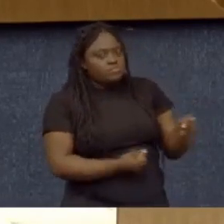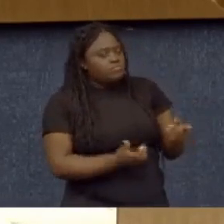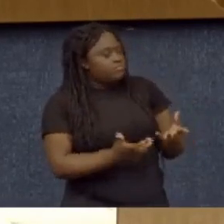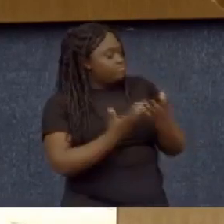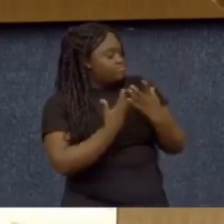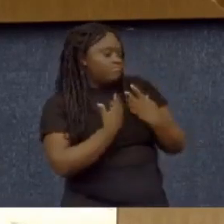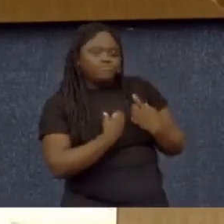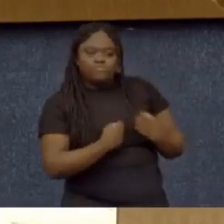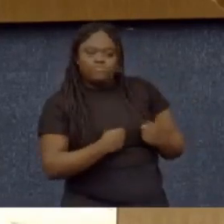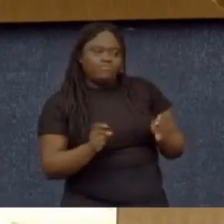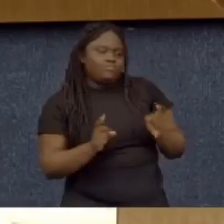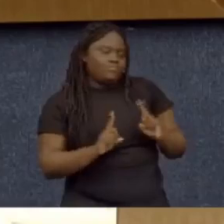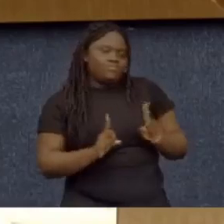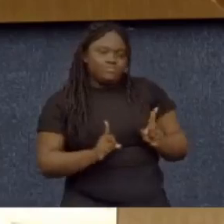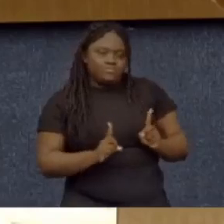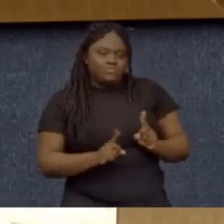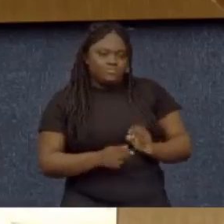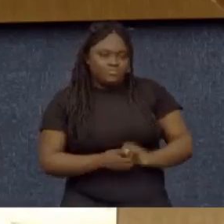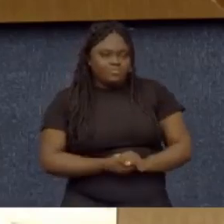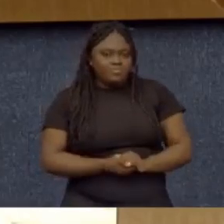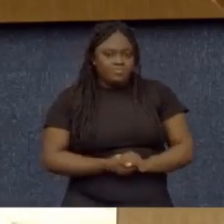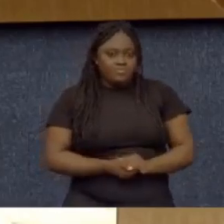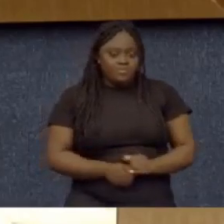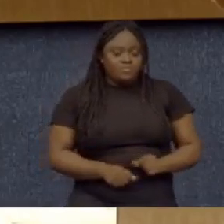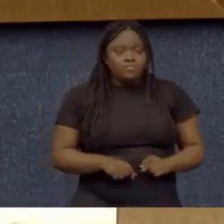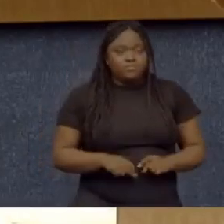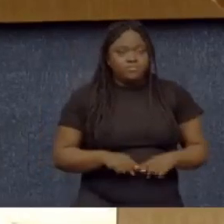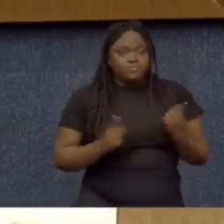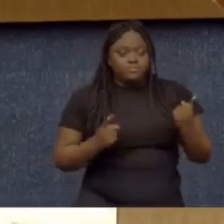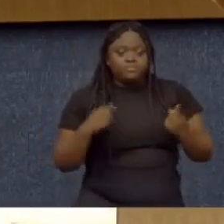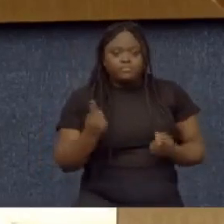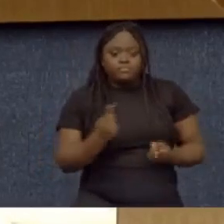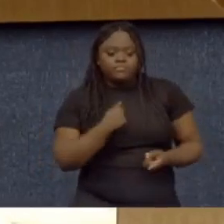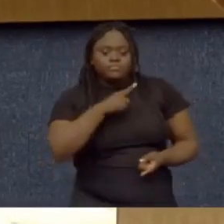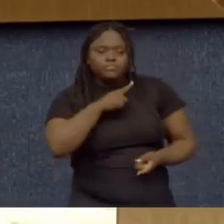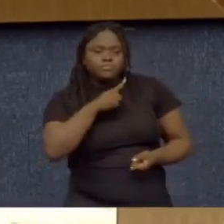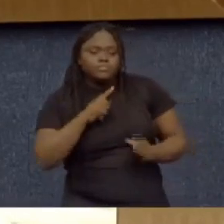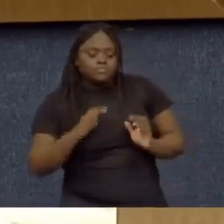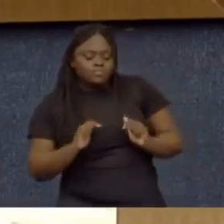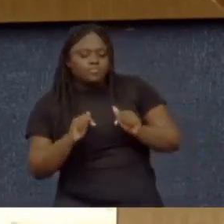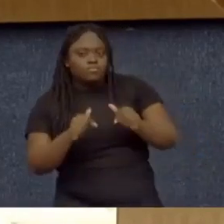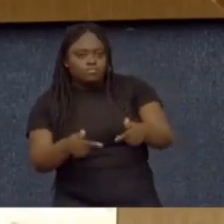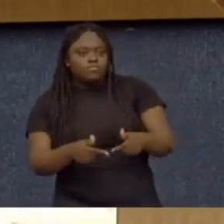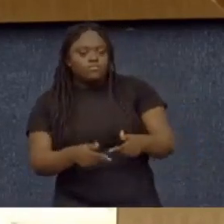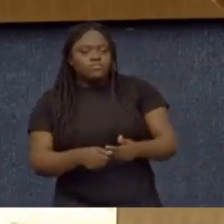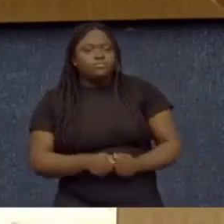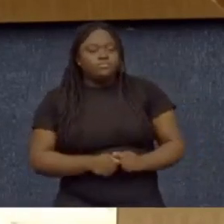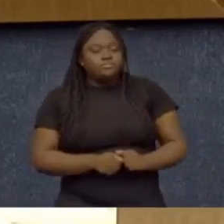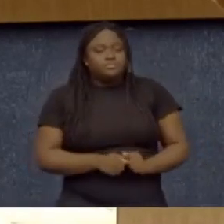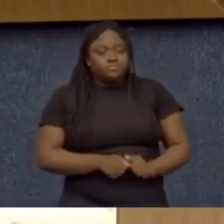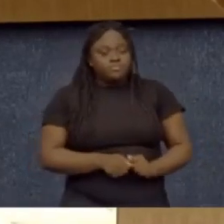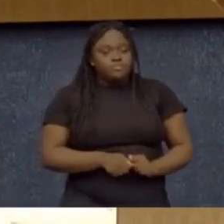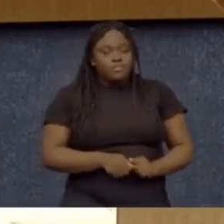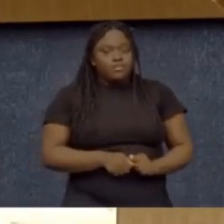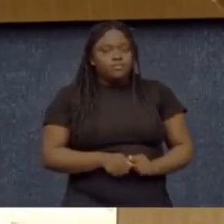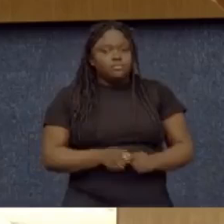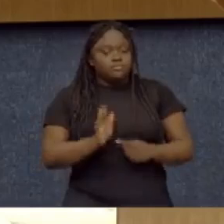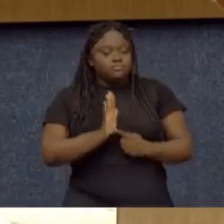receberam. E quando nós tomamos essa atitude de fazer o papel de que ele